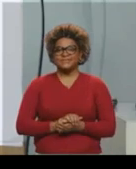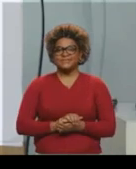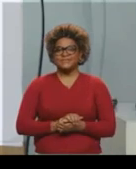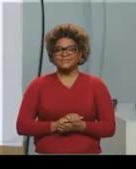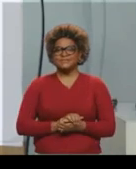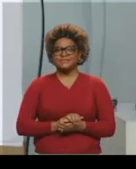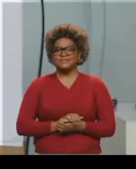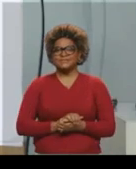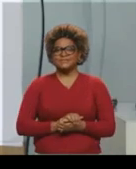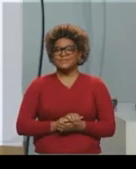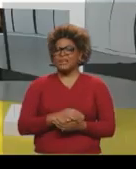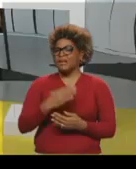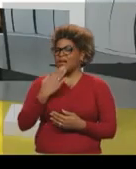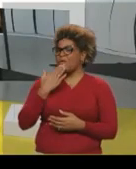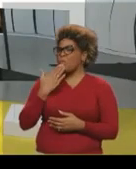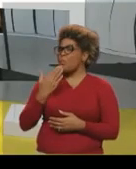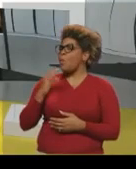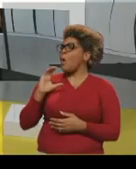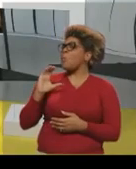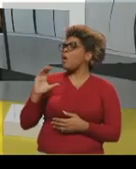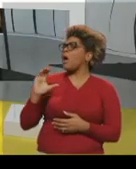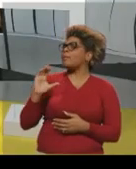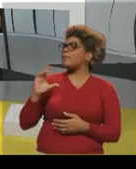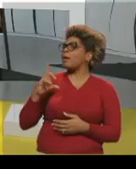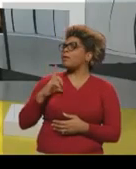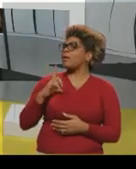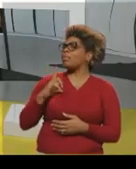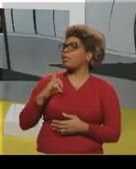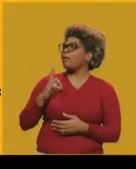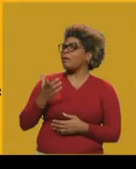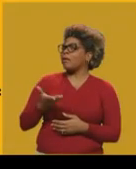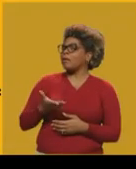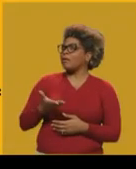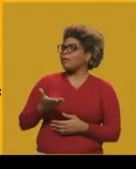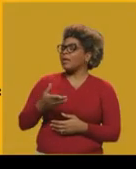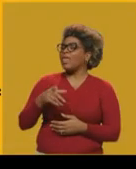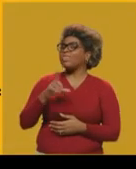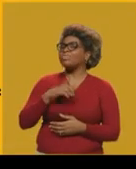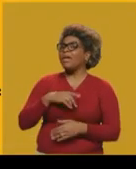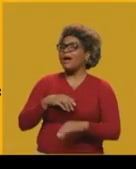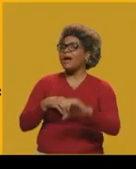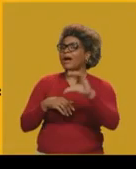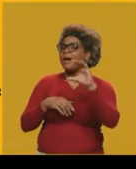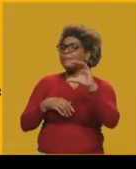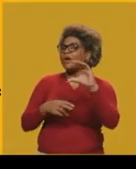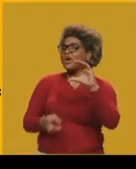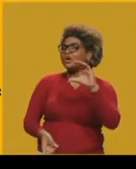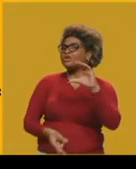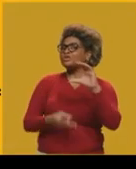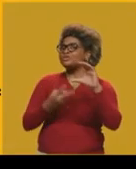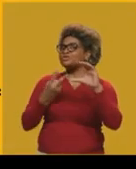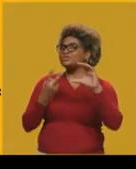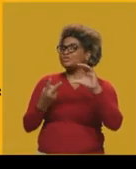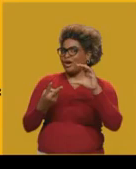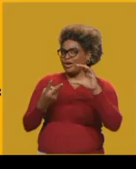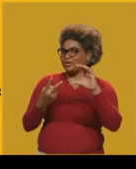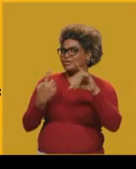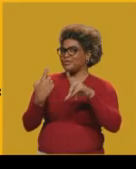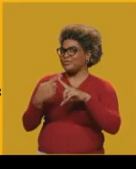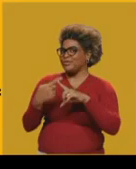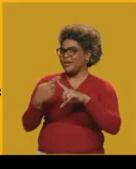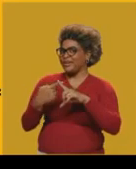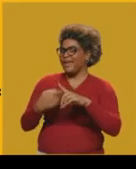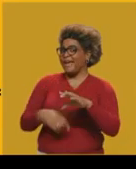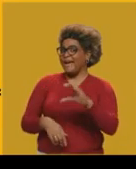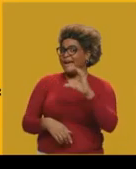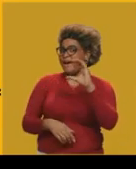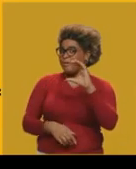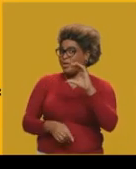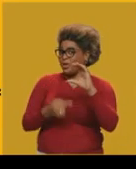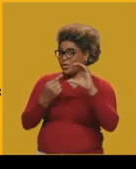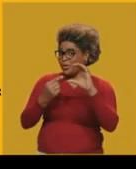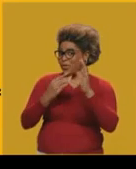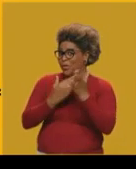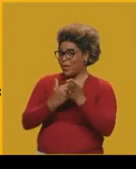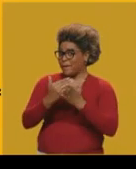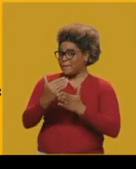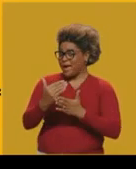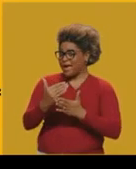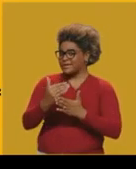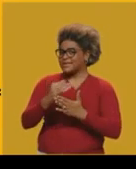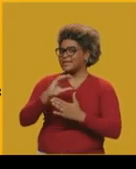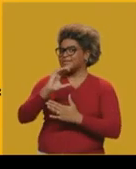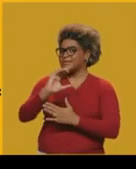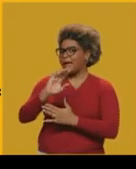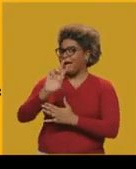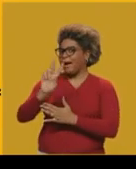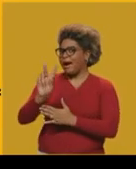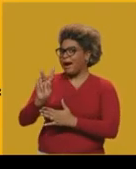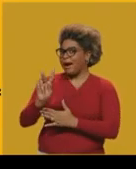Em qual carbono ele está? Ele está no carbono 2. Se o carbono 1 começa a partir do CH2 fazendo a dupla